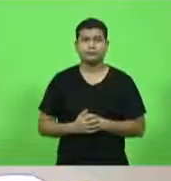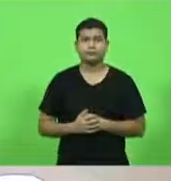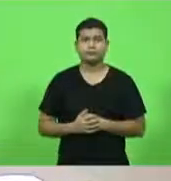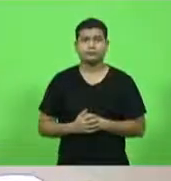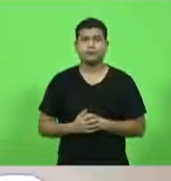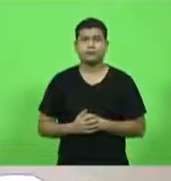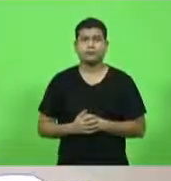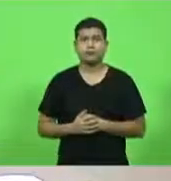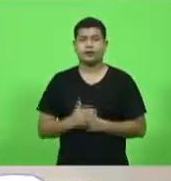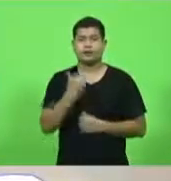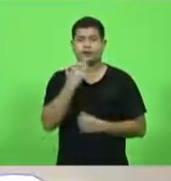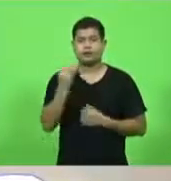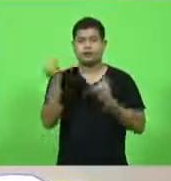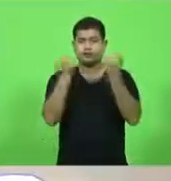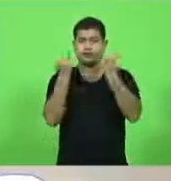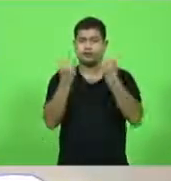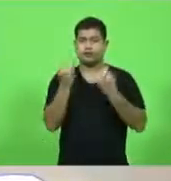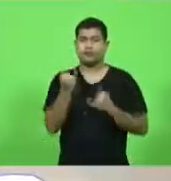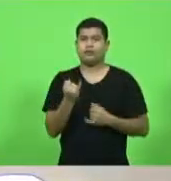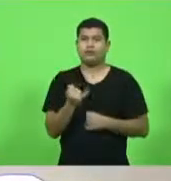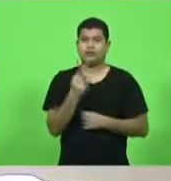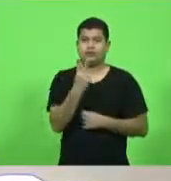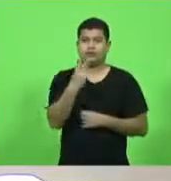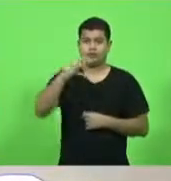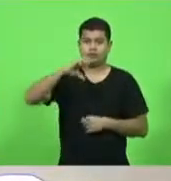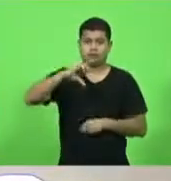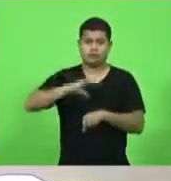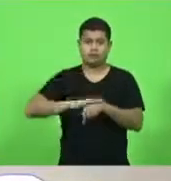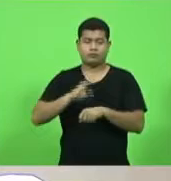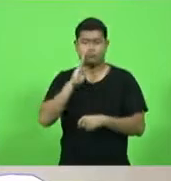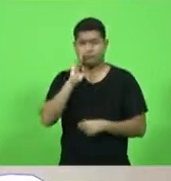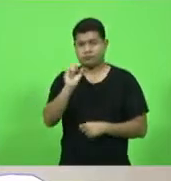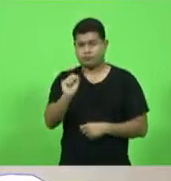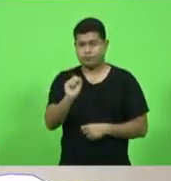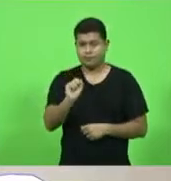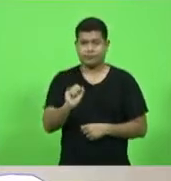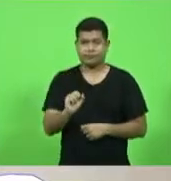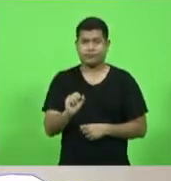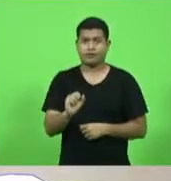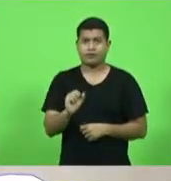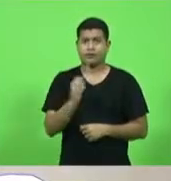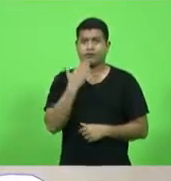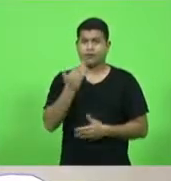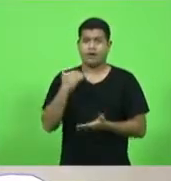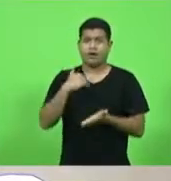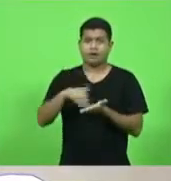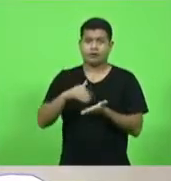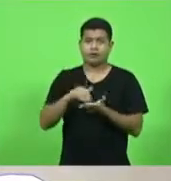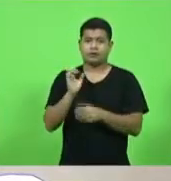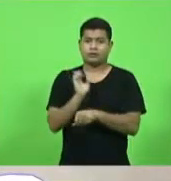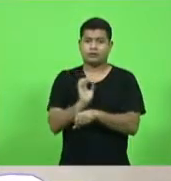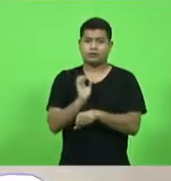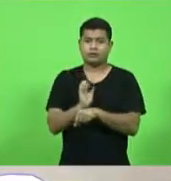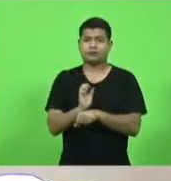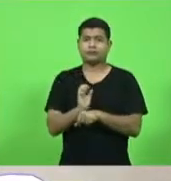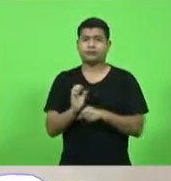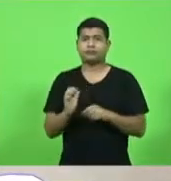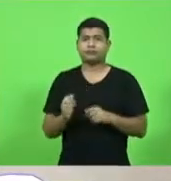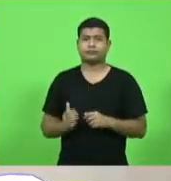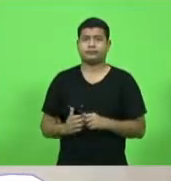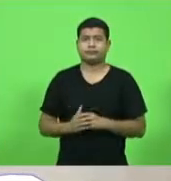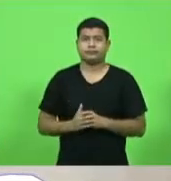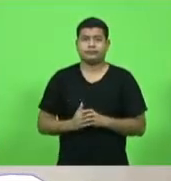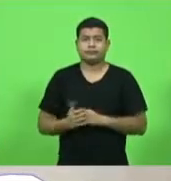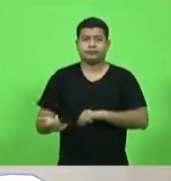Okay, pedido de informação número 29, deputado Bruno Souza, solicitando ao secretário do Estado